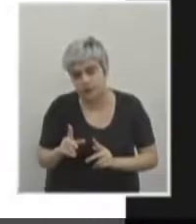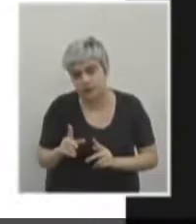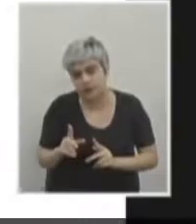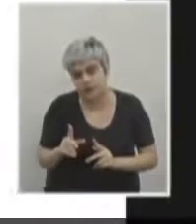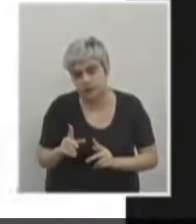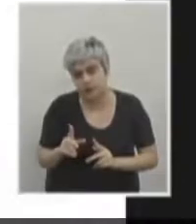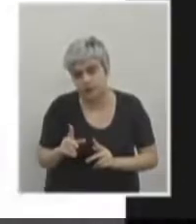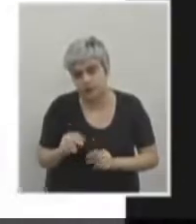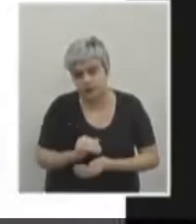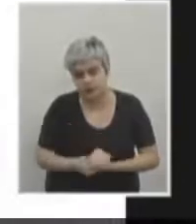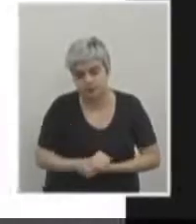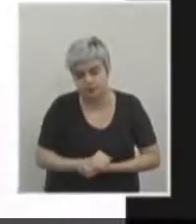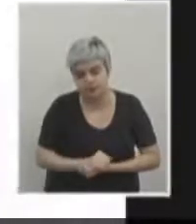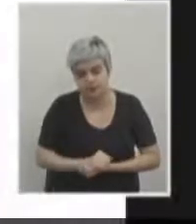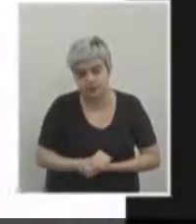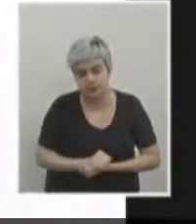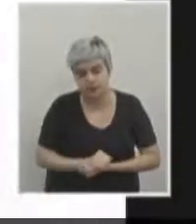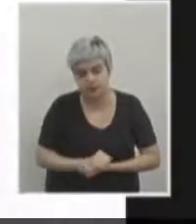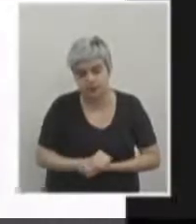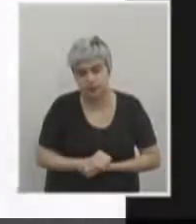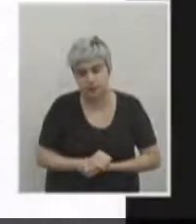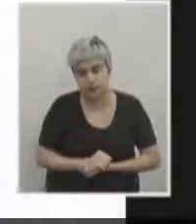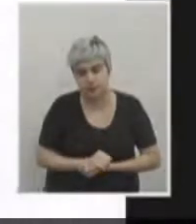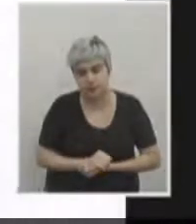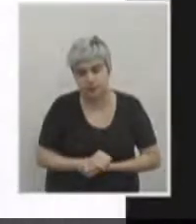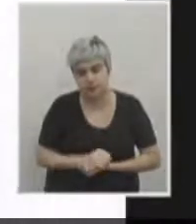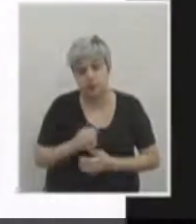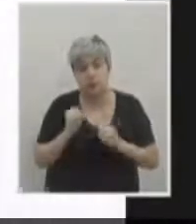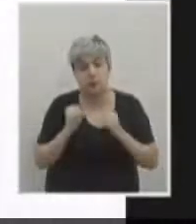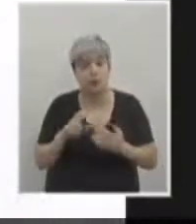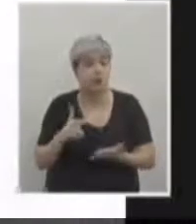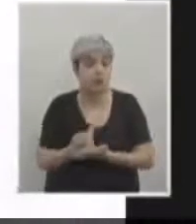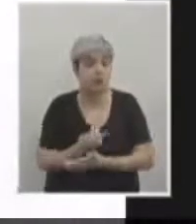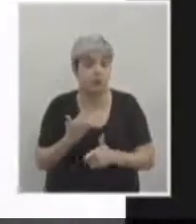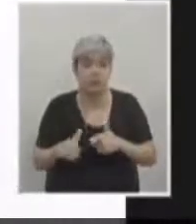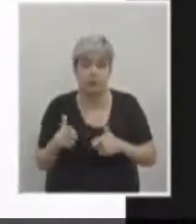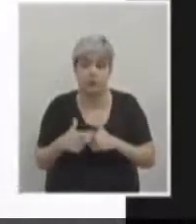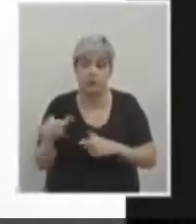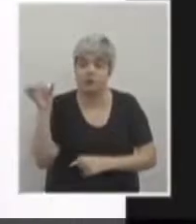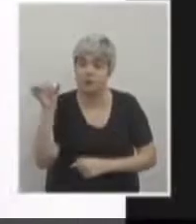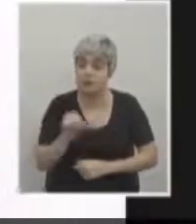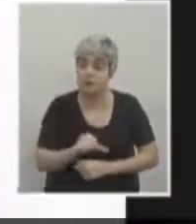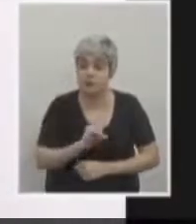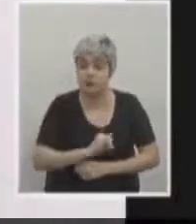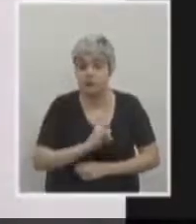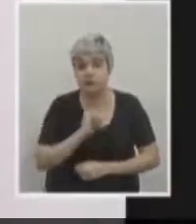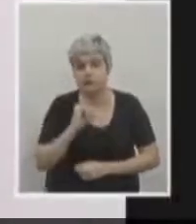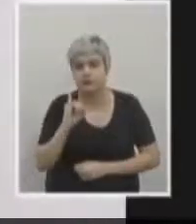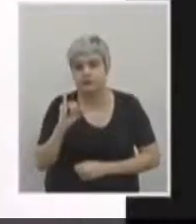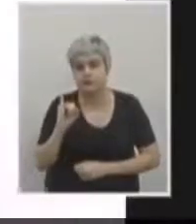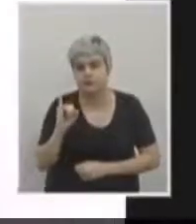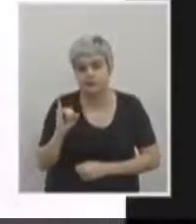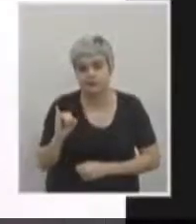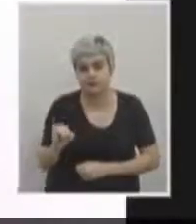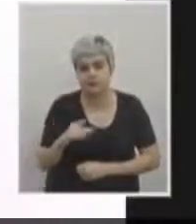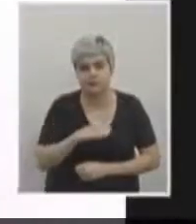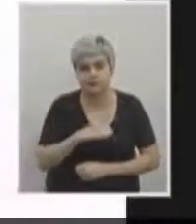questão previdenciária, tá? Onde gerou um problema muito grande, quando a emenda 20 chegou, nós tivemos